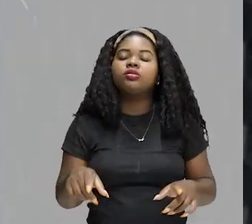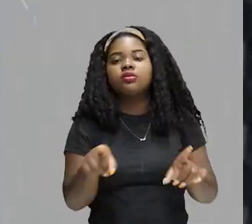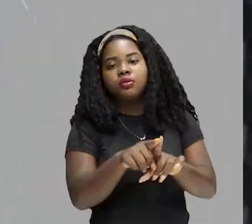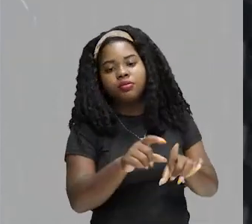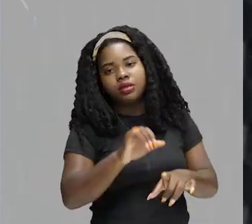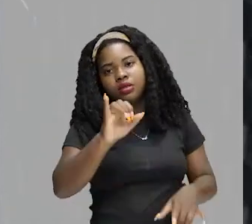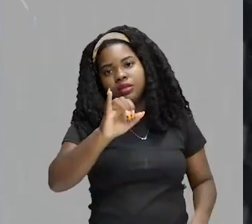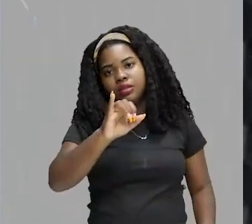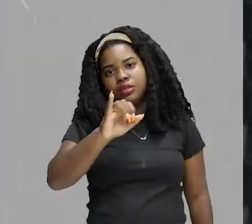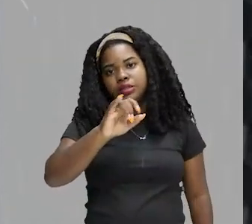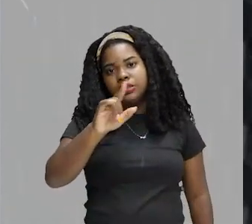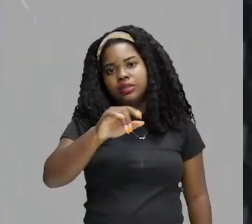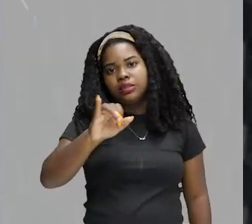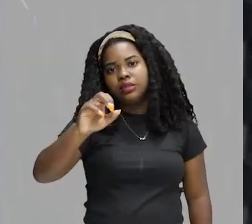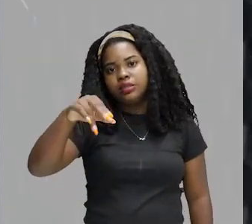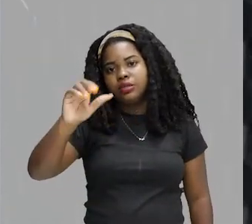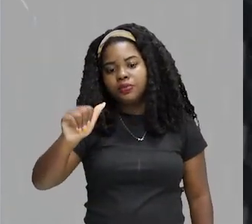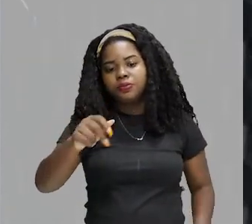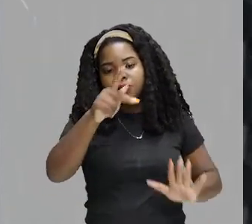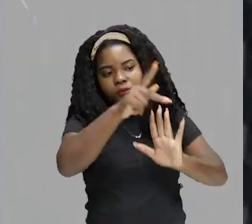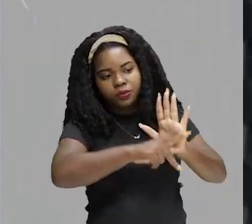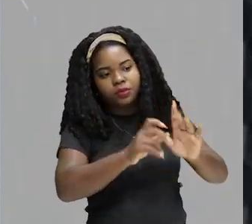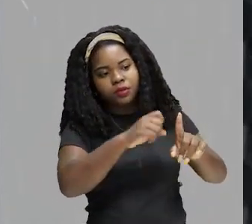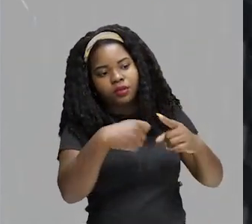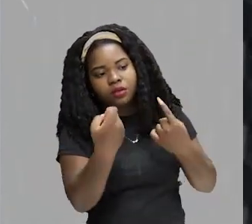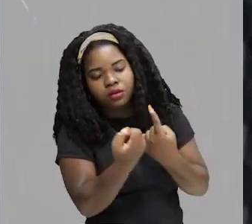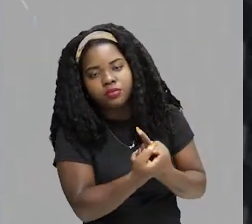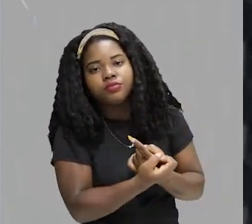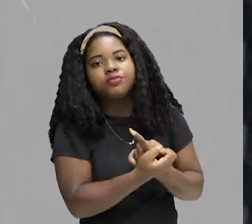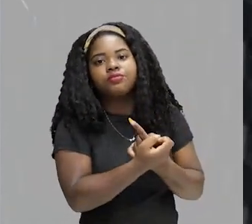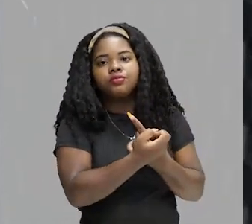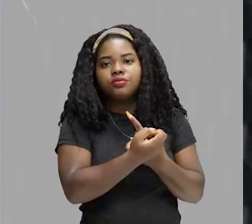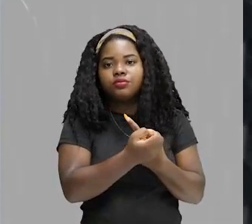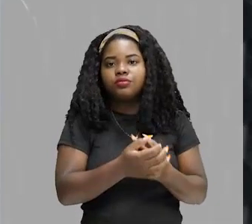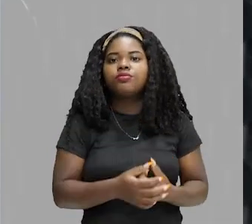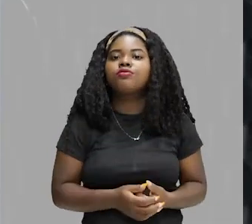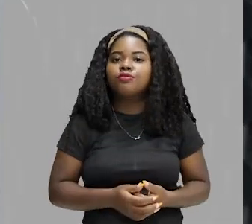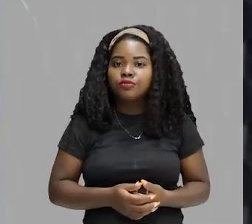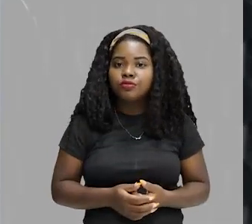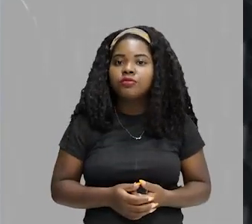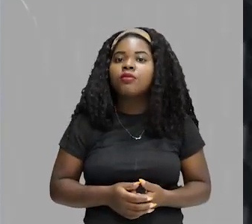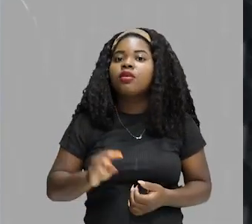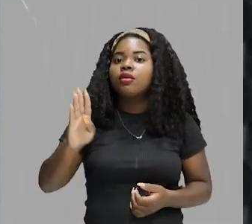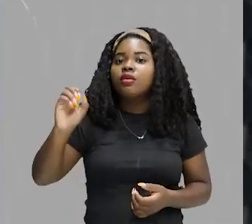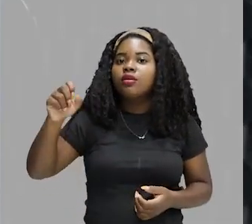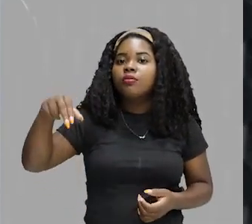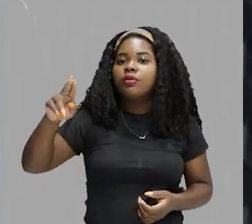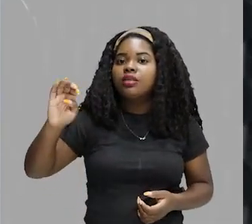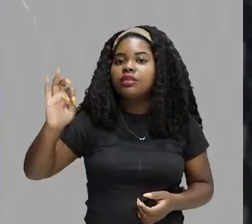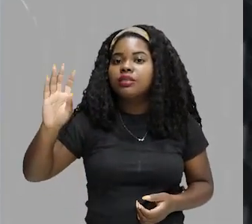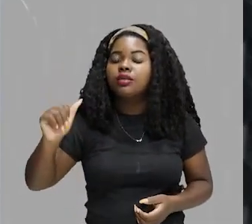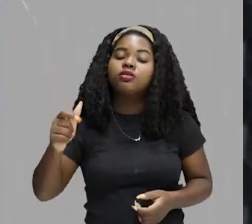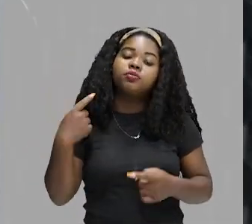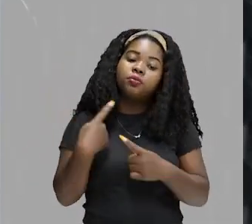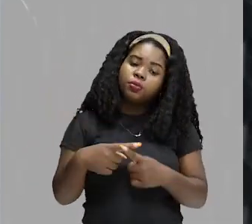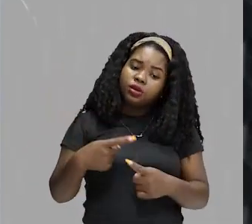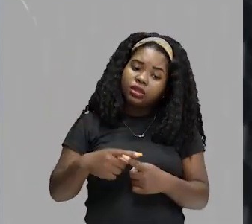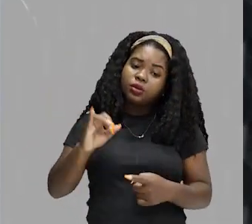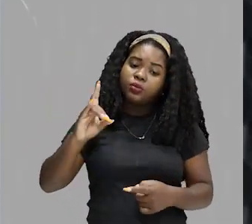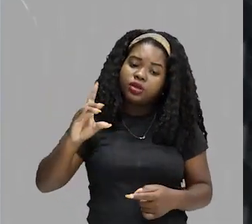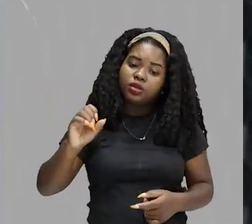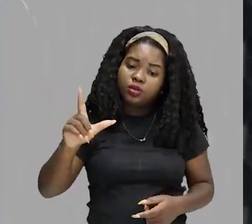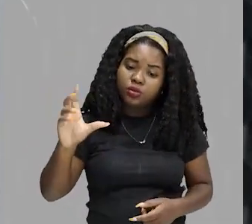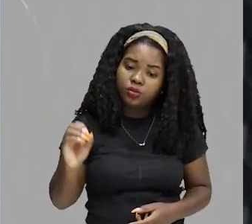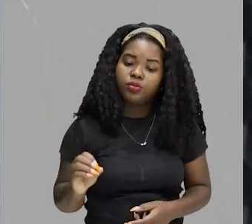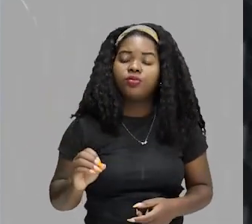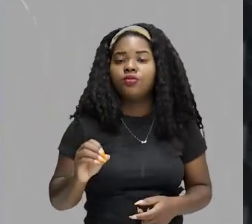Isiane desenvolve um projeto social lá, Isiane Castro, que é do basquete. Porque tem um ídolo ali,